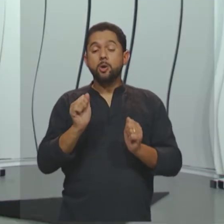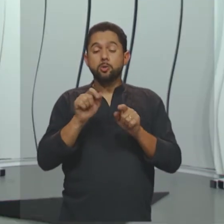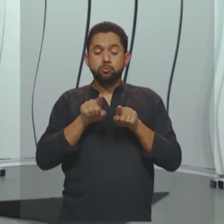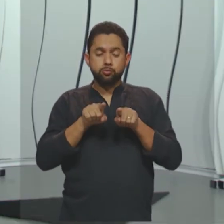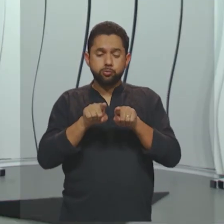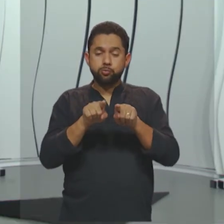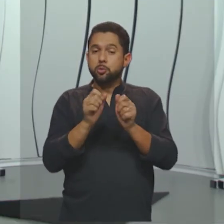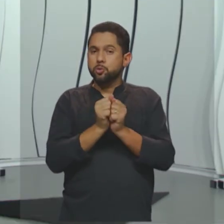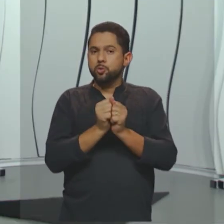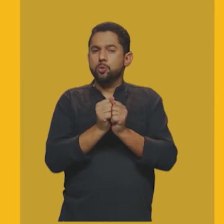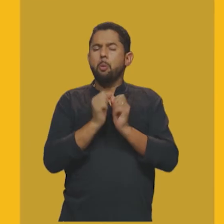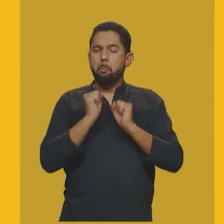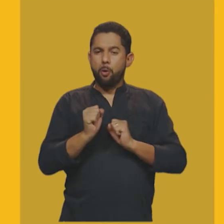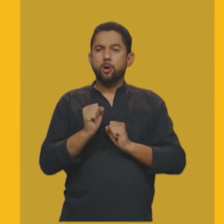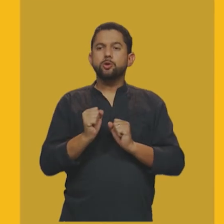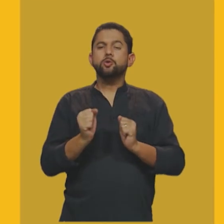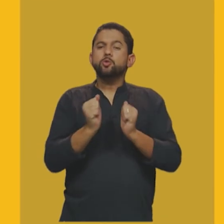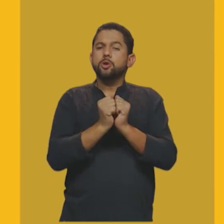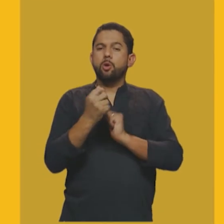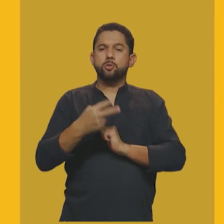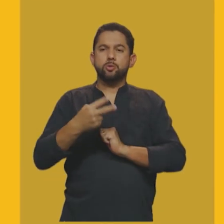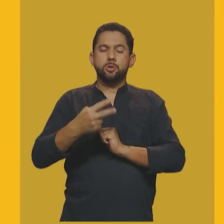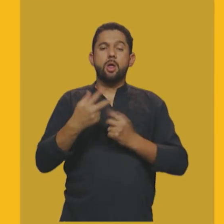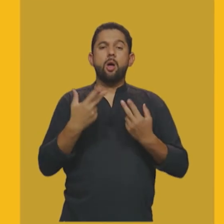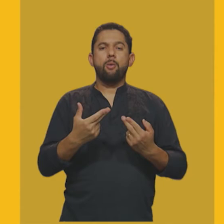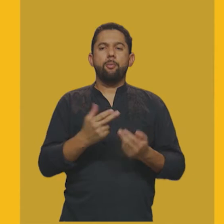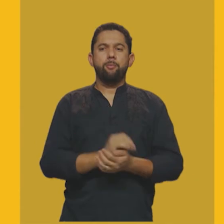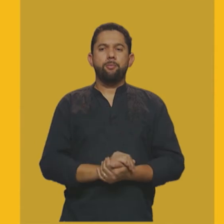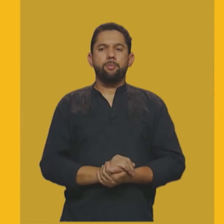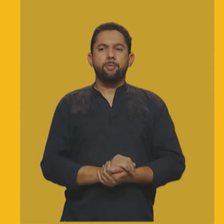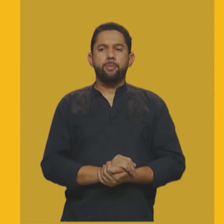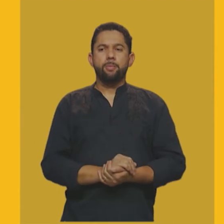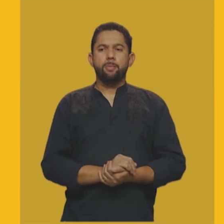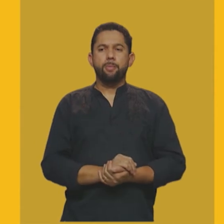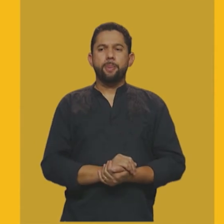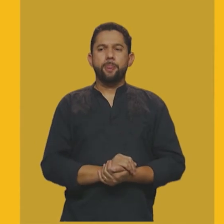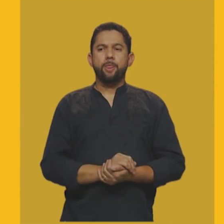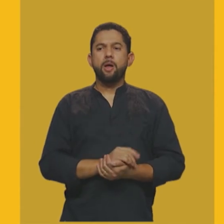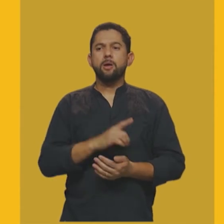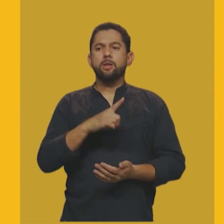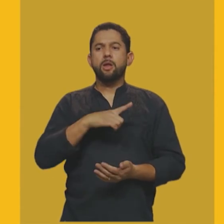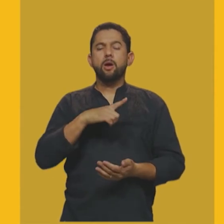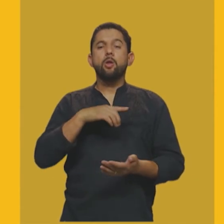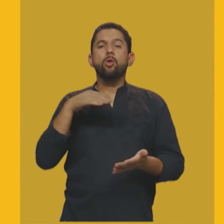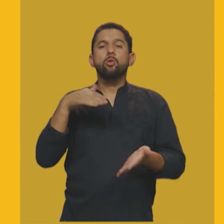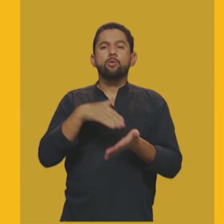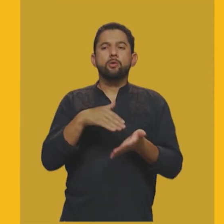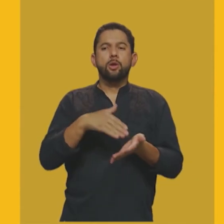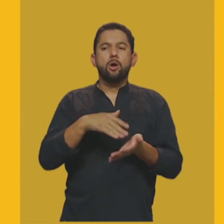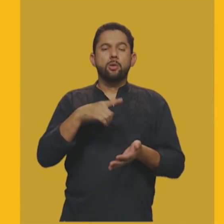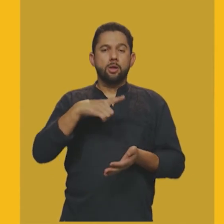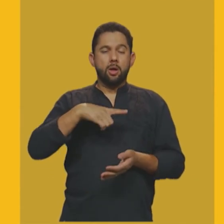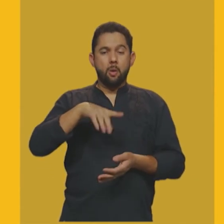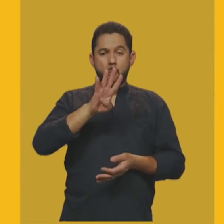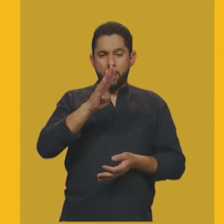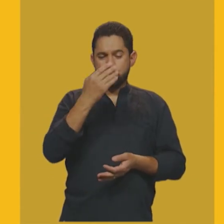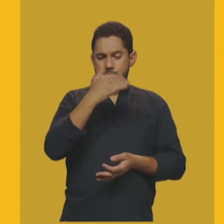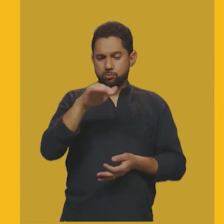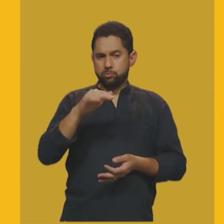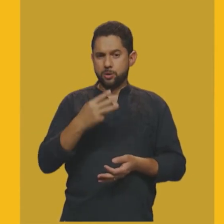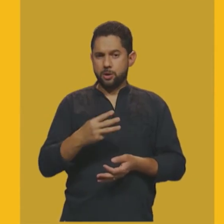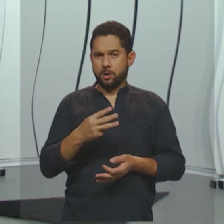ser 2 vezes 4 dividido por 2 mais 4, que fica 8 sobre 6. Simplificando, fica 4/3 de